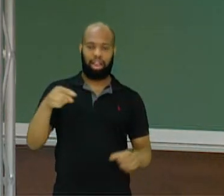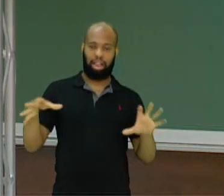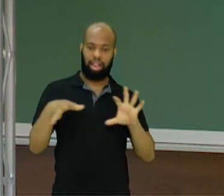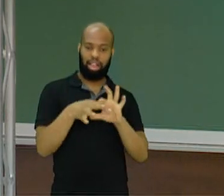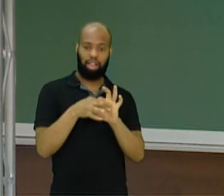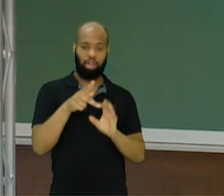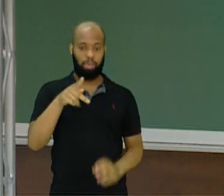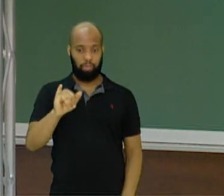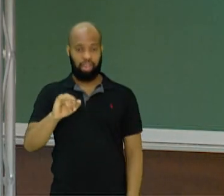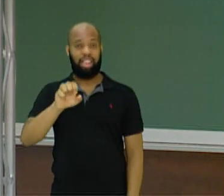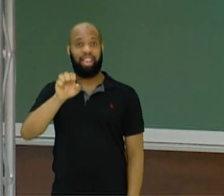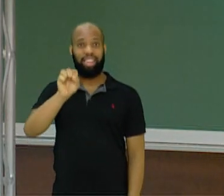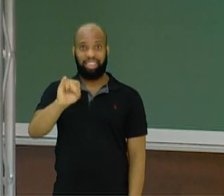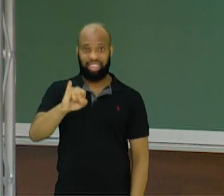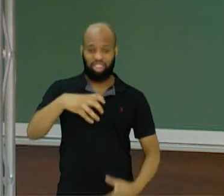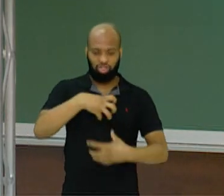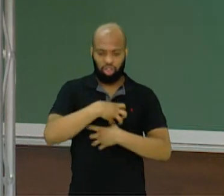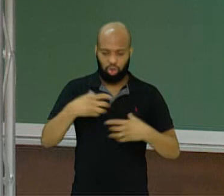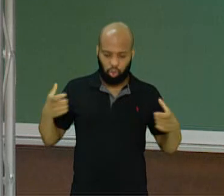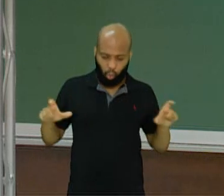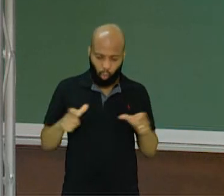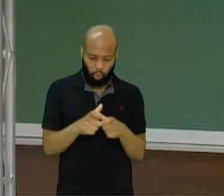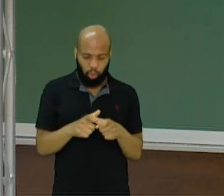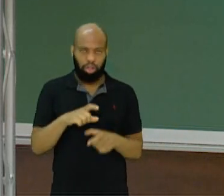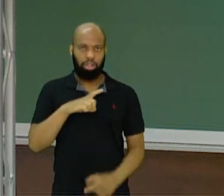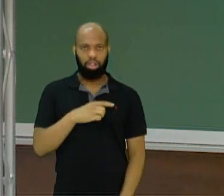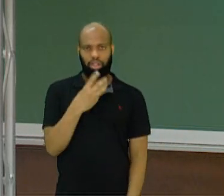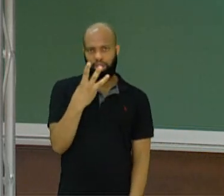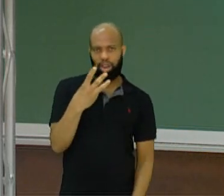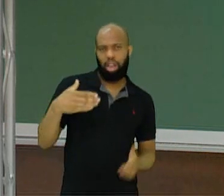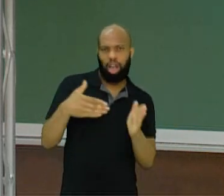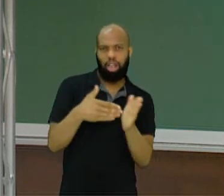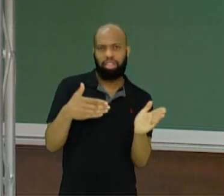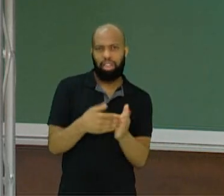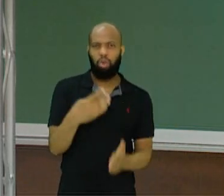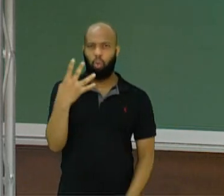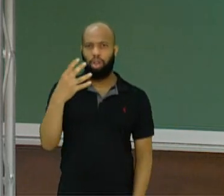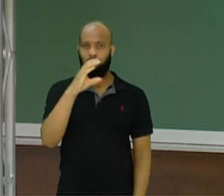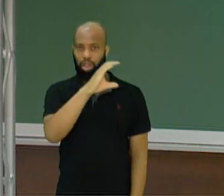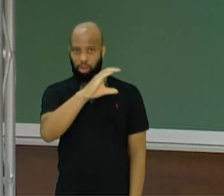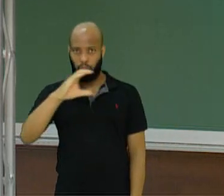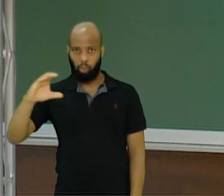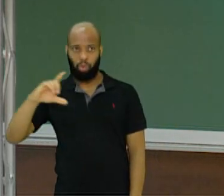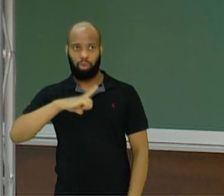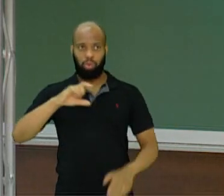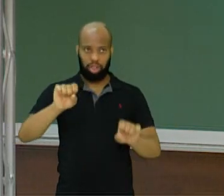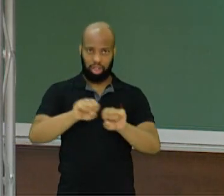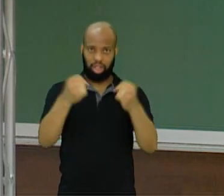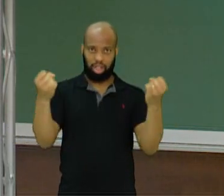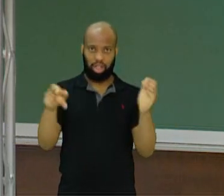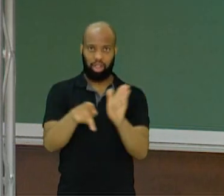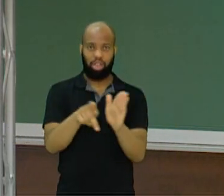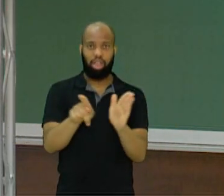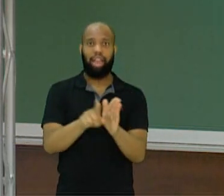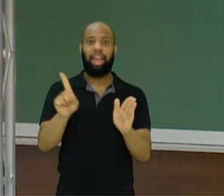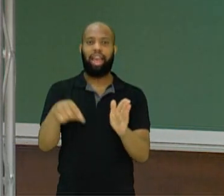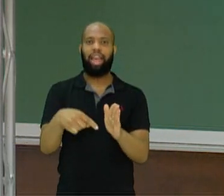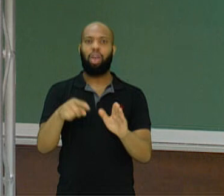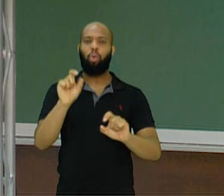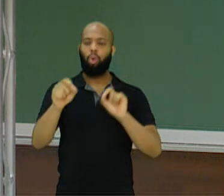composto cíclico, lembre-se, pequeno, de 3 ou 4 carbonos, quebra-se a ligação